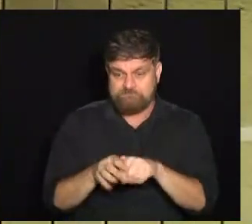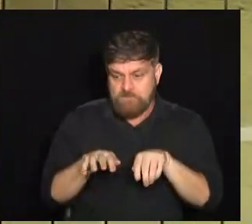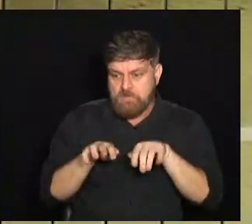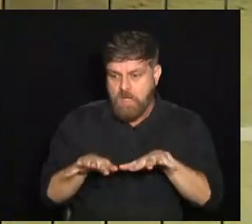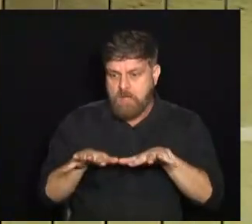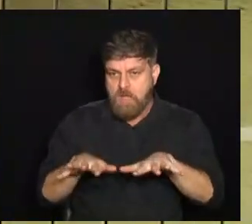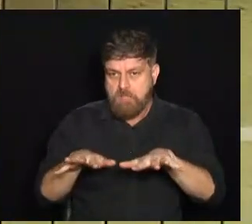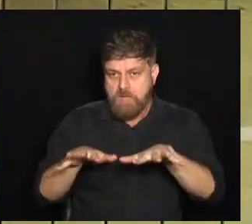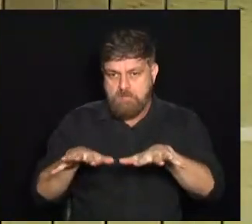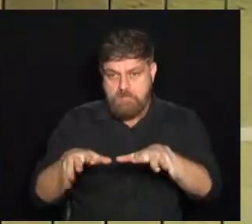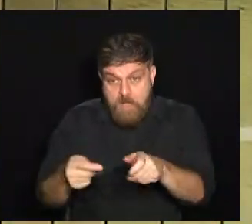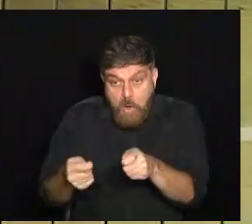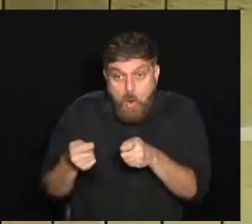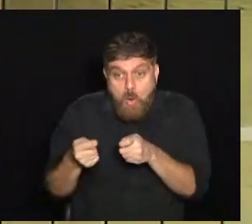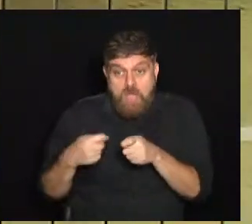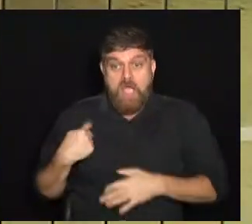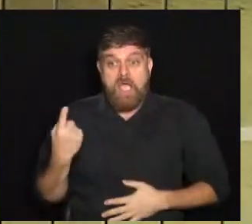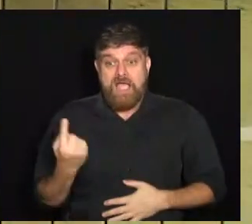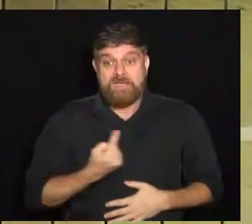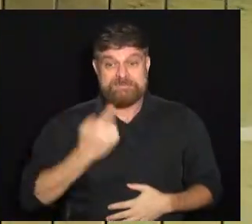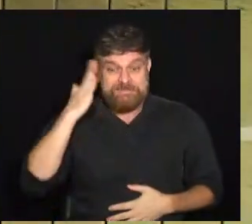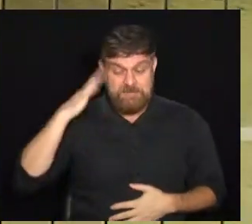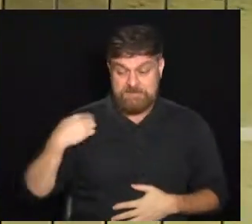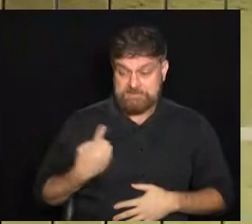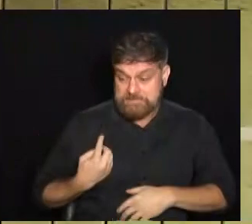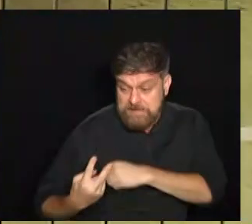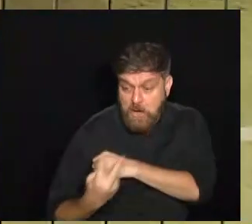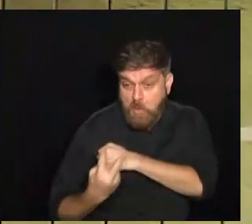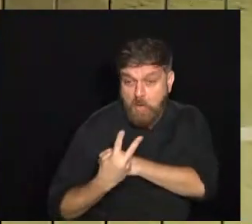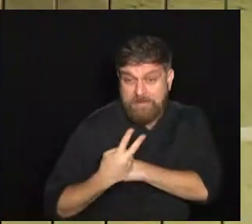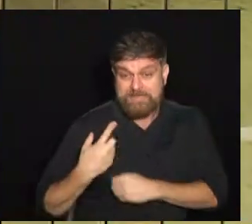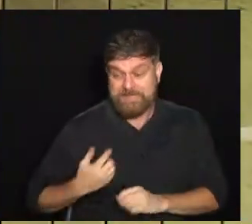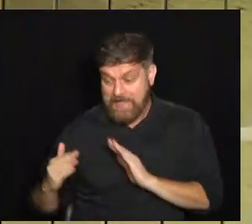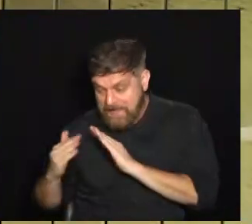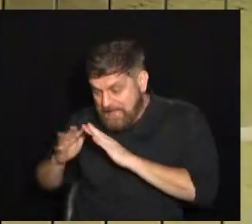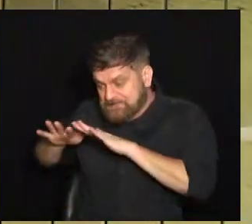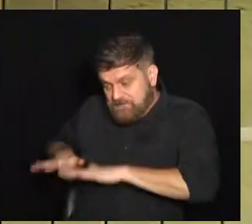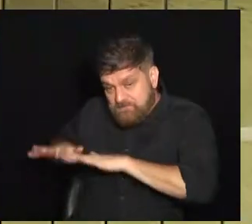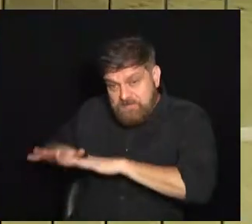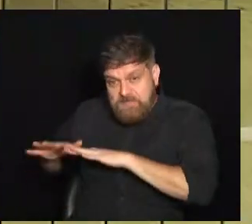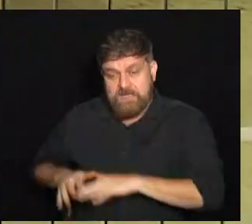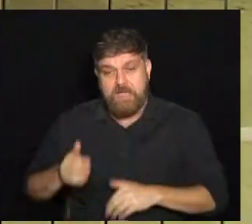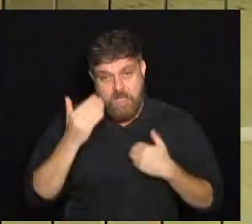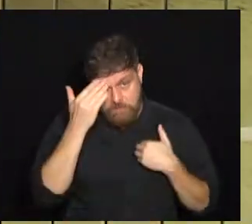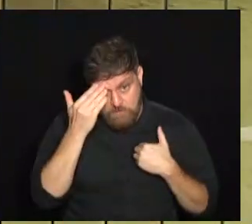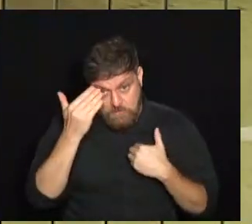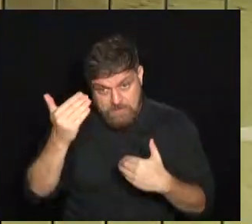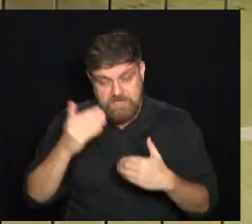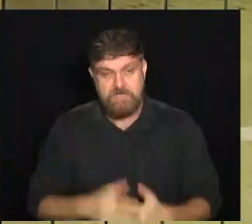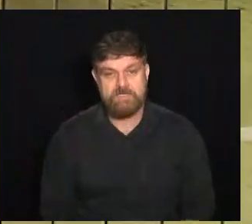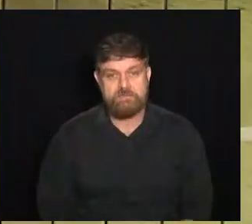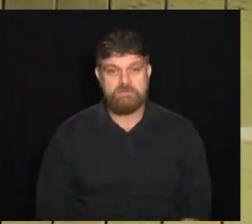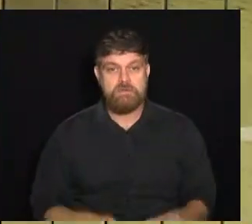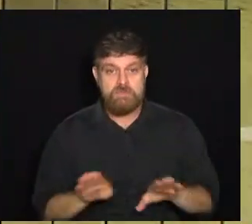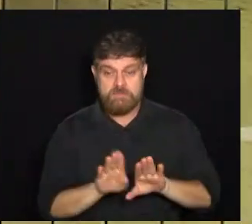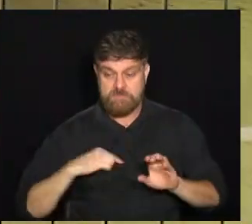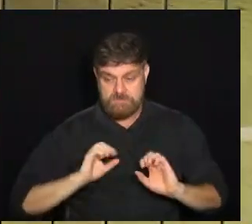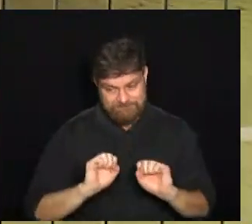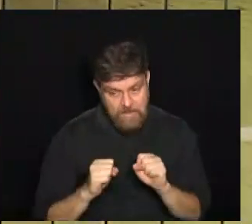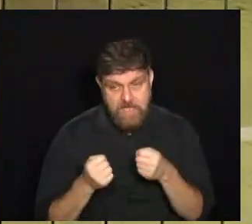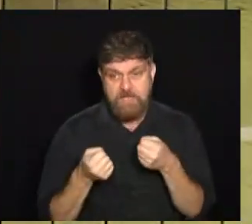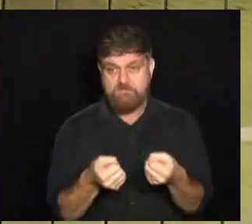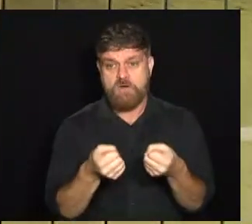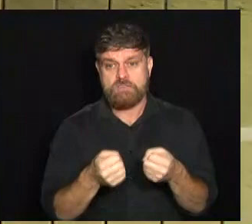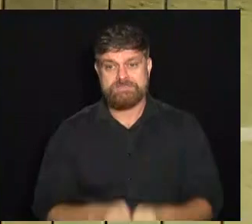do coronavírus. A gente sabe que a gente tem que se proteger e evitar sair de casa. Muito obrigada, Rubens. A gente também reforça, né?